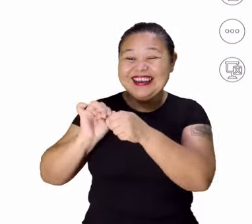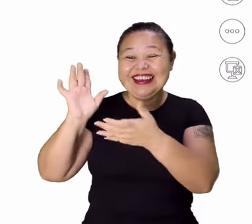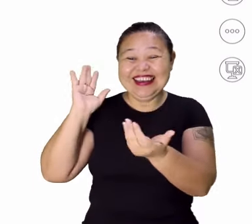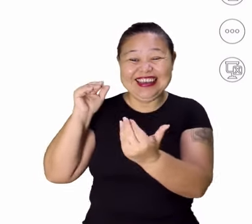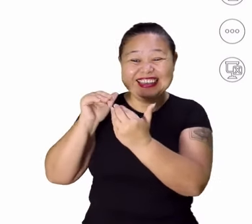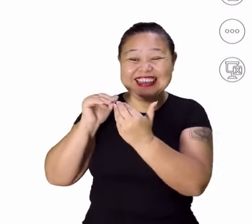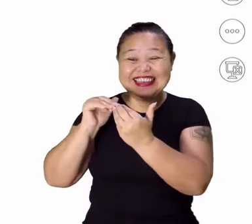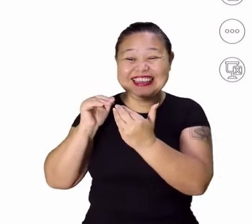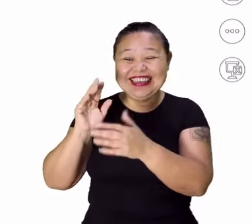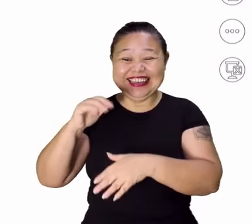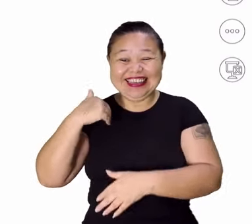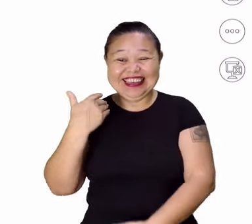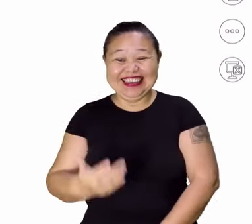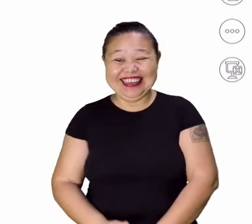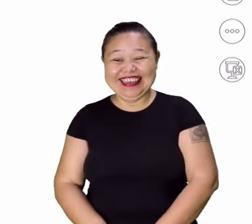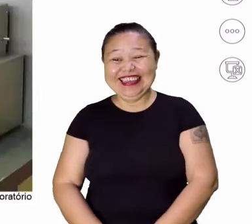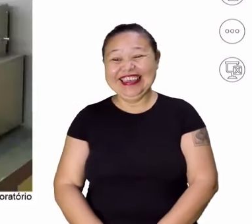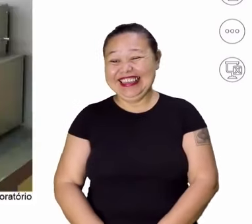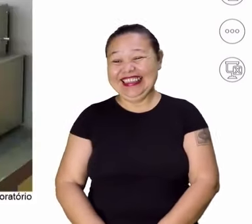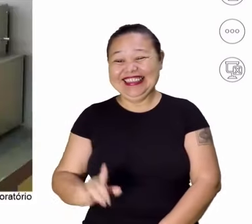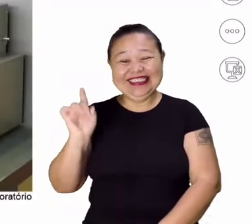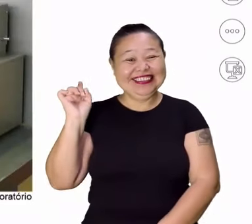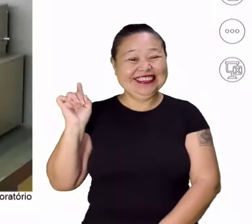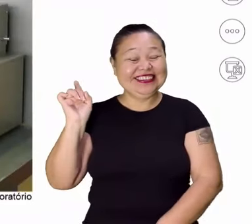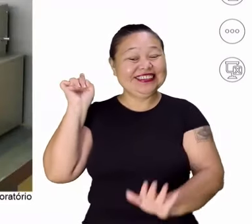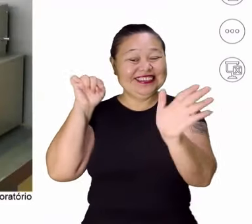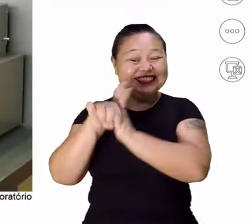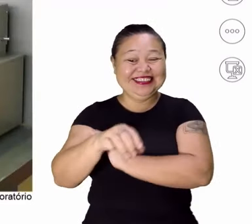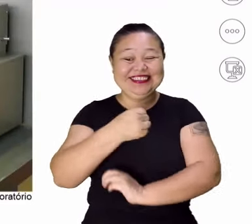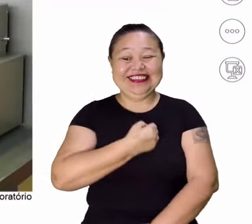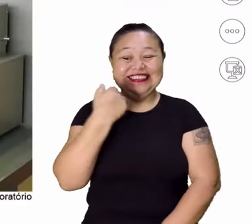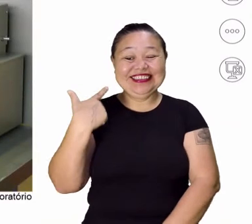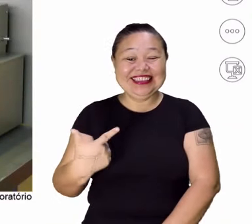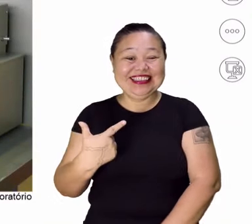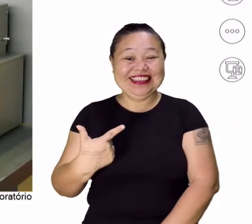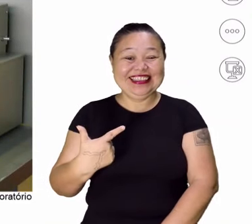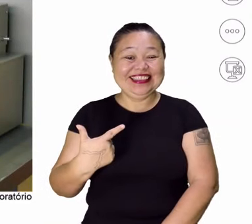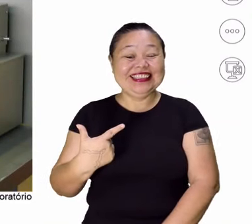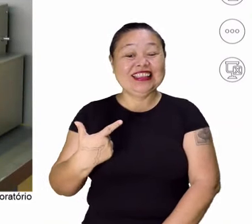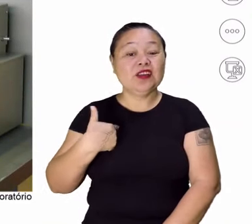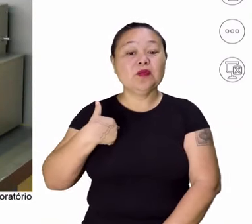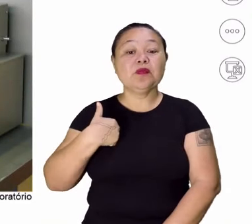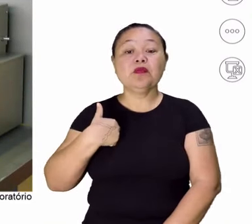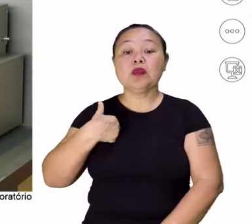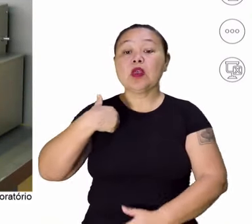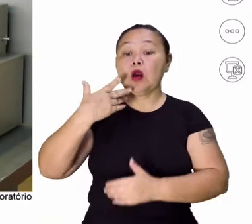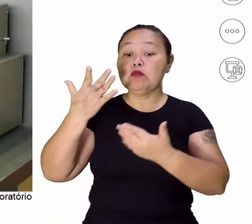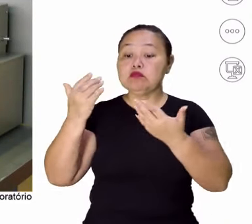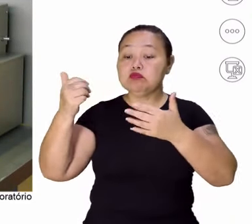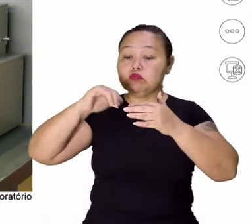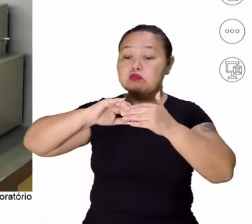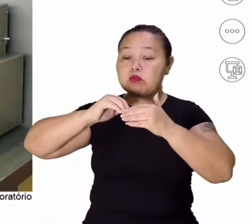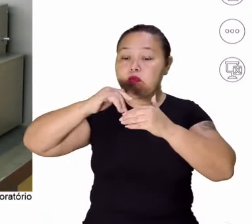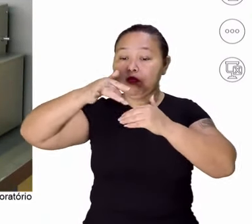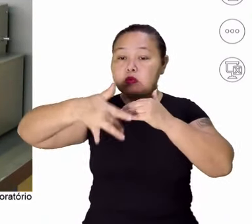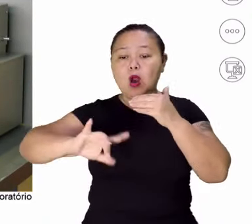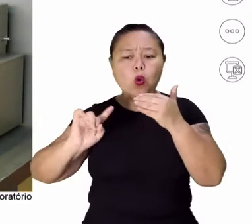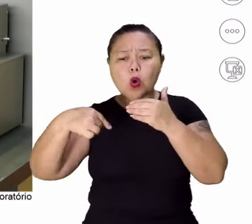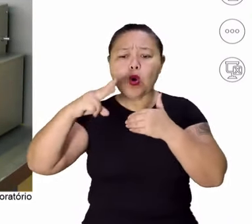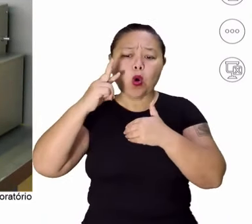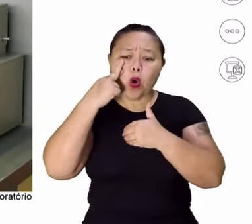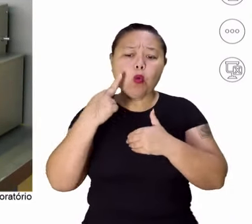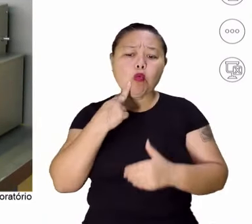Exatamente. Vamos lá. E ali, pessoal, questão 2. Agora, ó, um banho termostático... Na verdade, aqui em Rondônia, acho